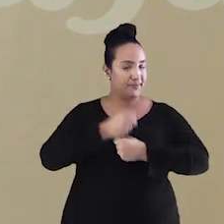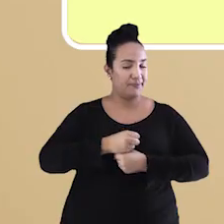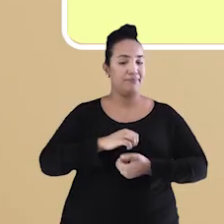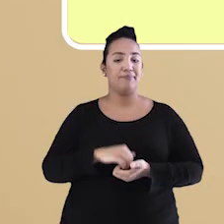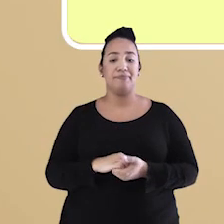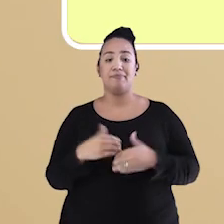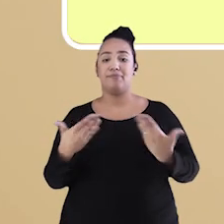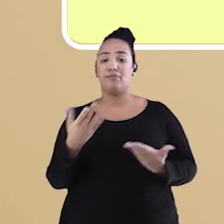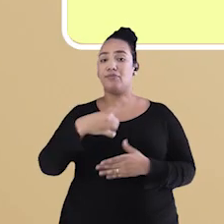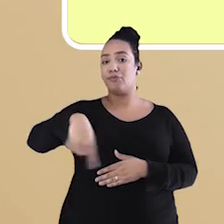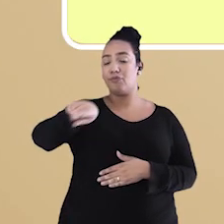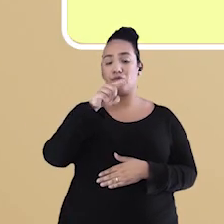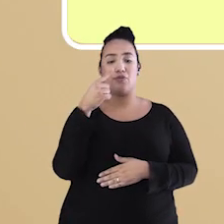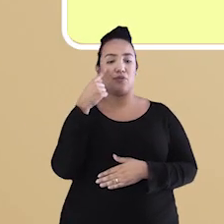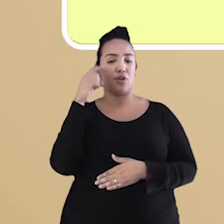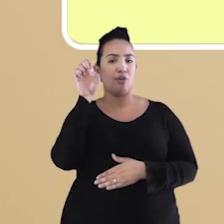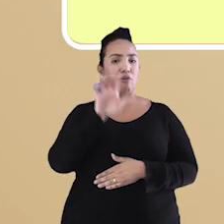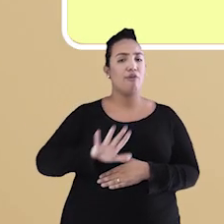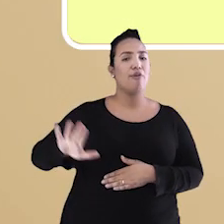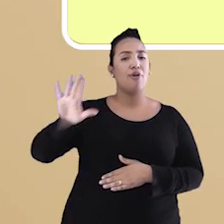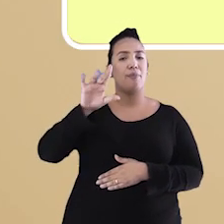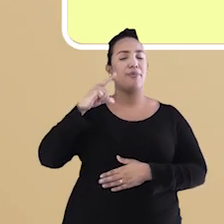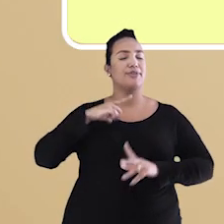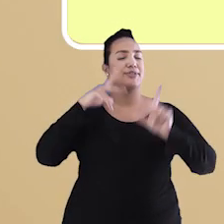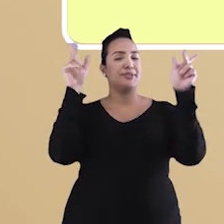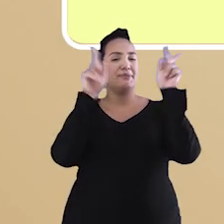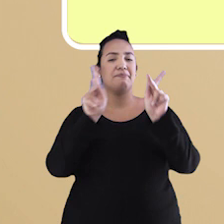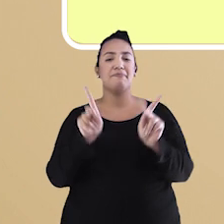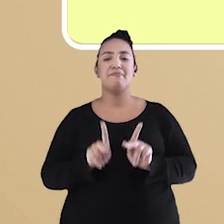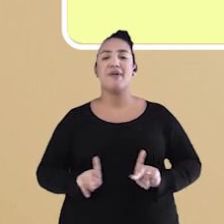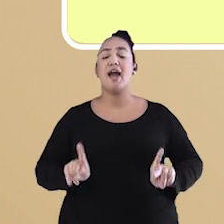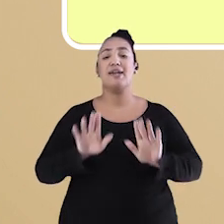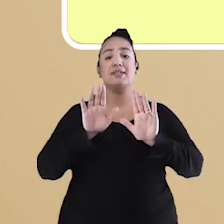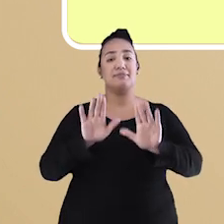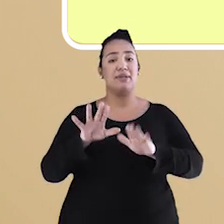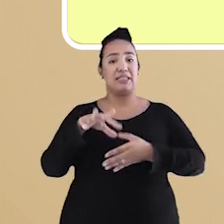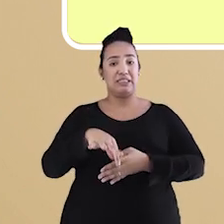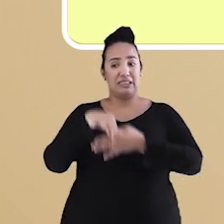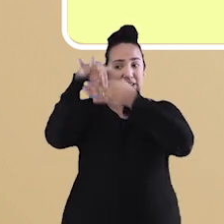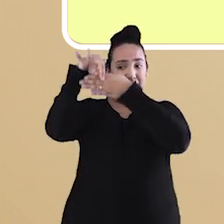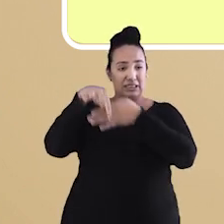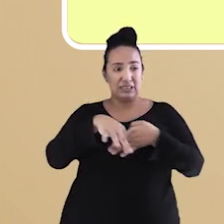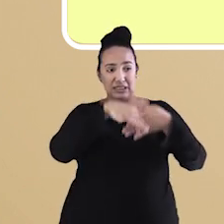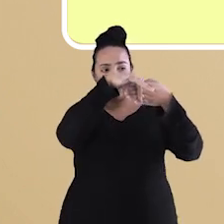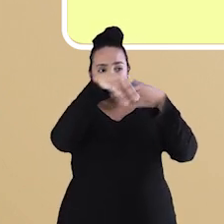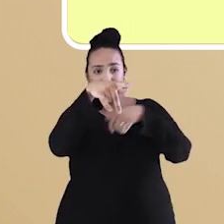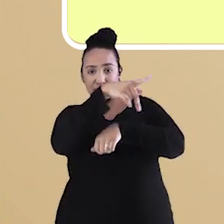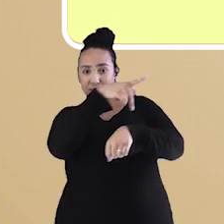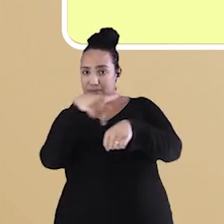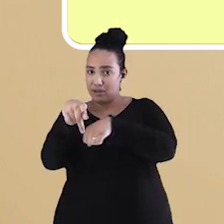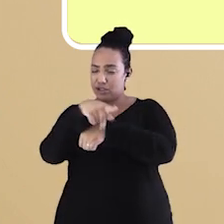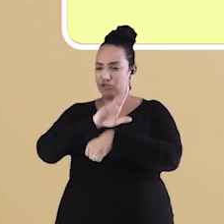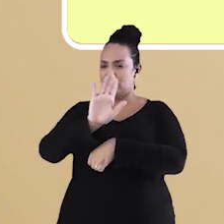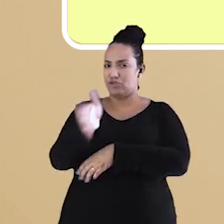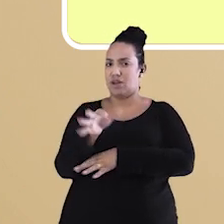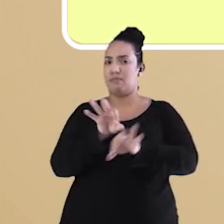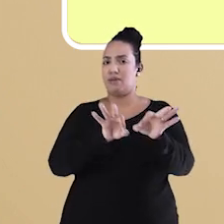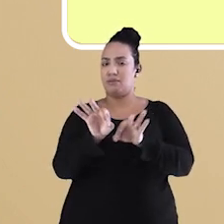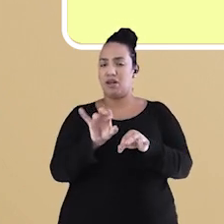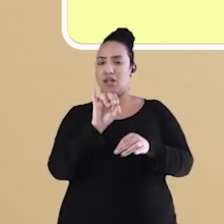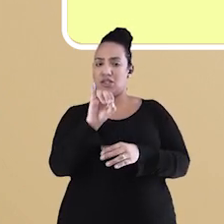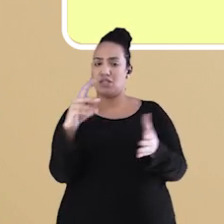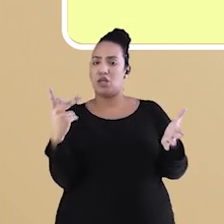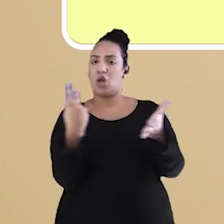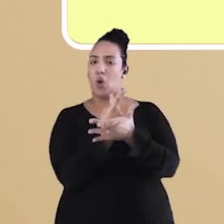relembrar? Vimos que a Europa vivia uma época de paz e prosperidade, mas que os líderes das grandes nações estavam